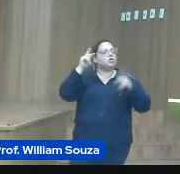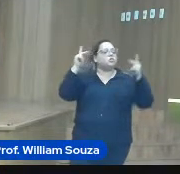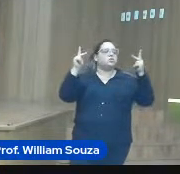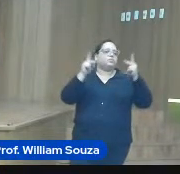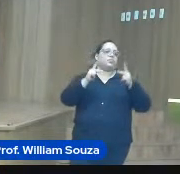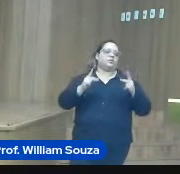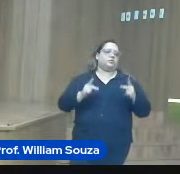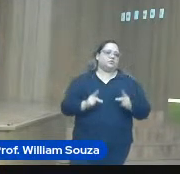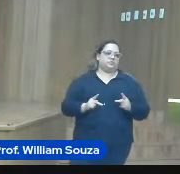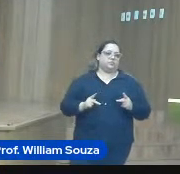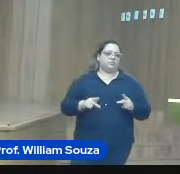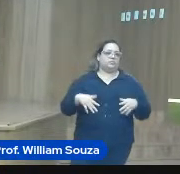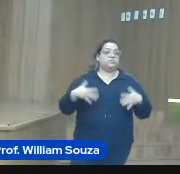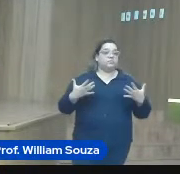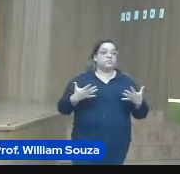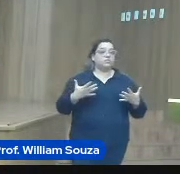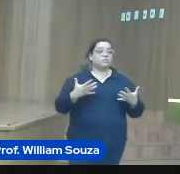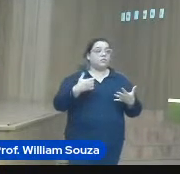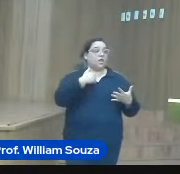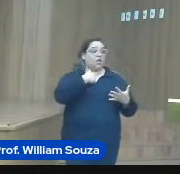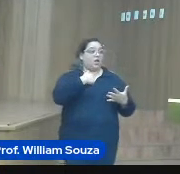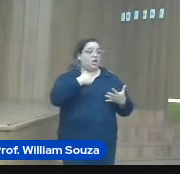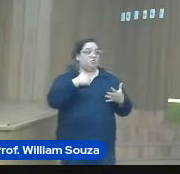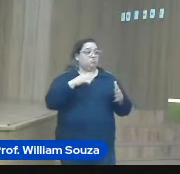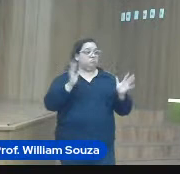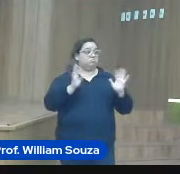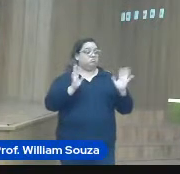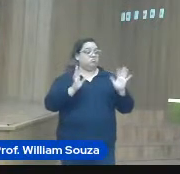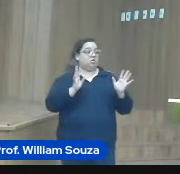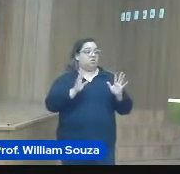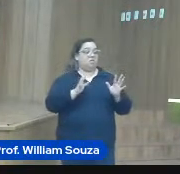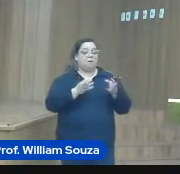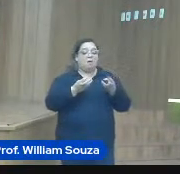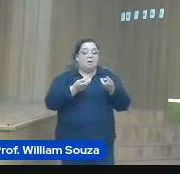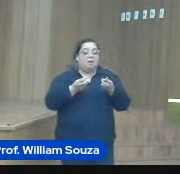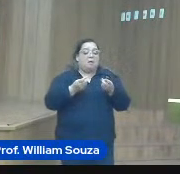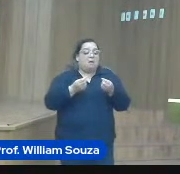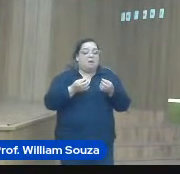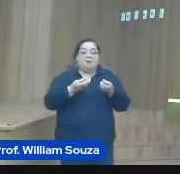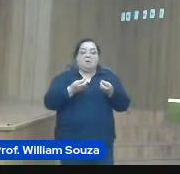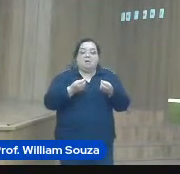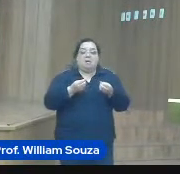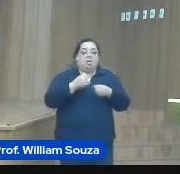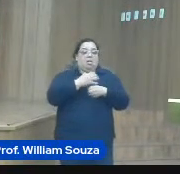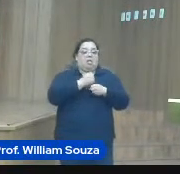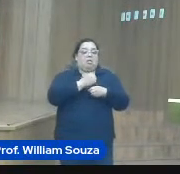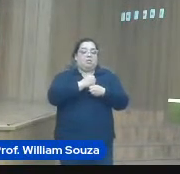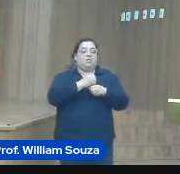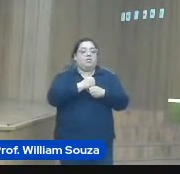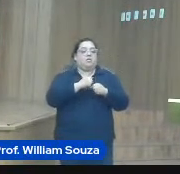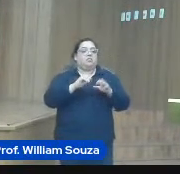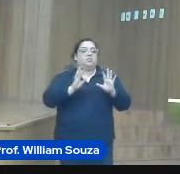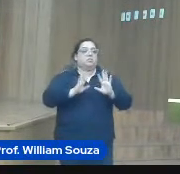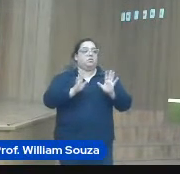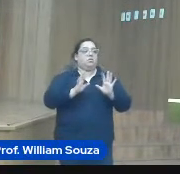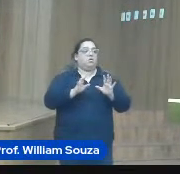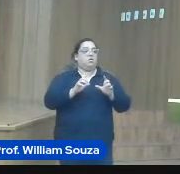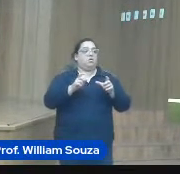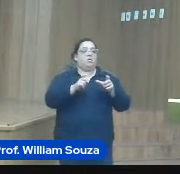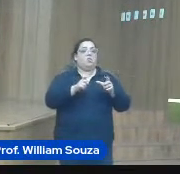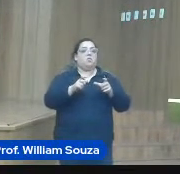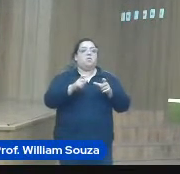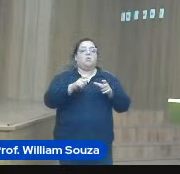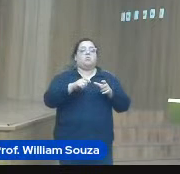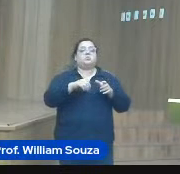Então, eu não vou ficar fazendo aqueles problemas idiotas, imbecis, aonde um jogador de